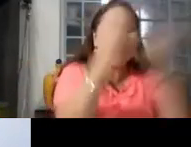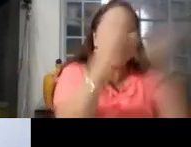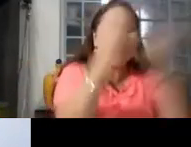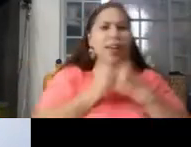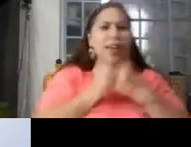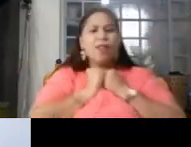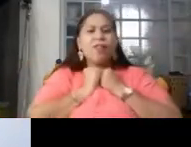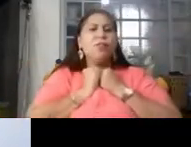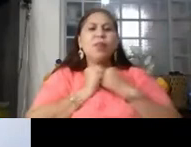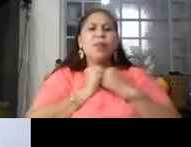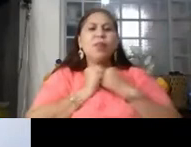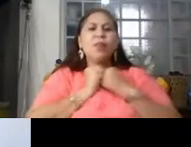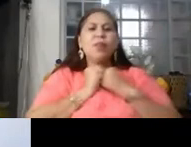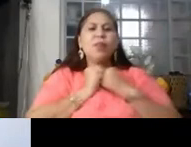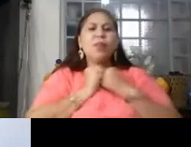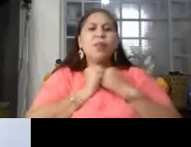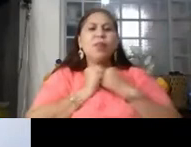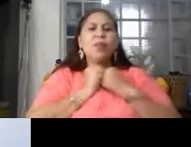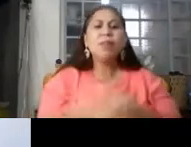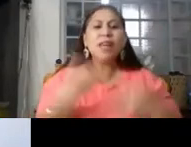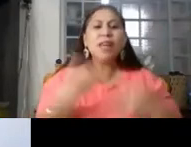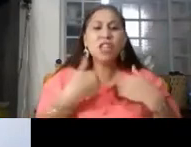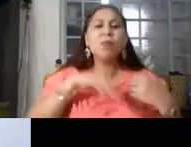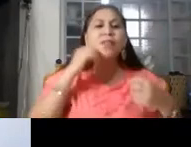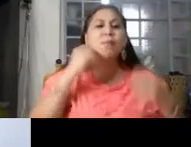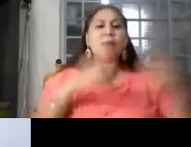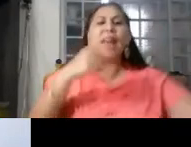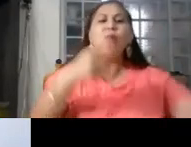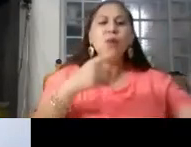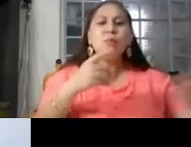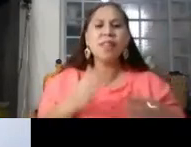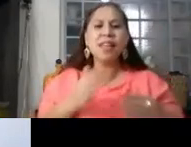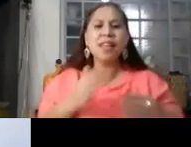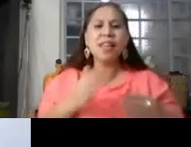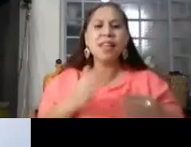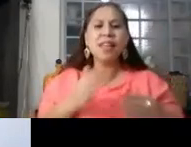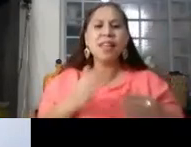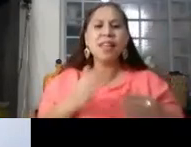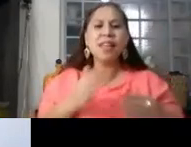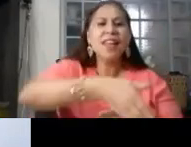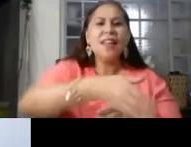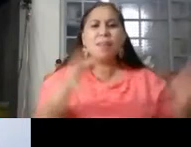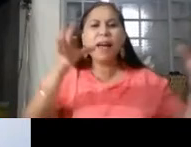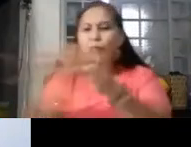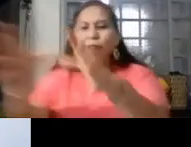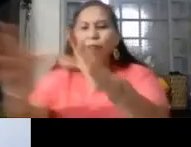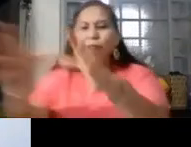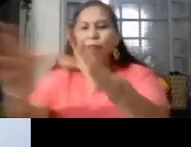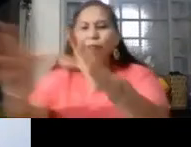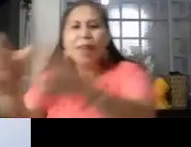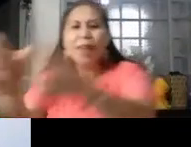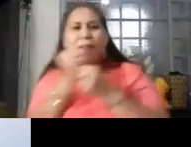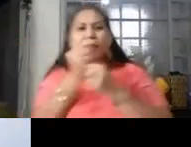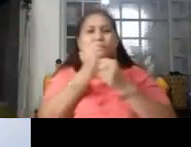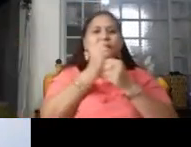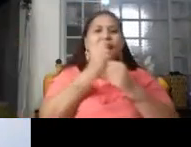o elevador, não é pega. Pra gente de língua portuguesa, pegar o ônibus é entrar, né? Se você pegar o ônibus pro surdo, vai pegar